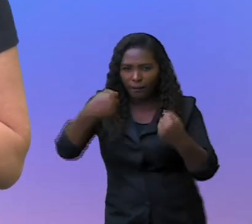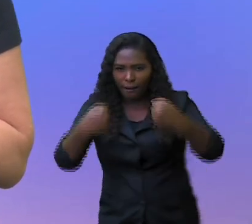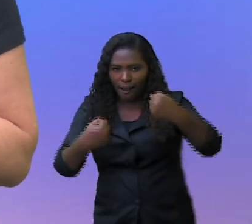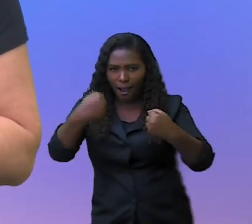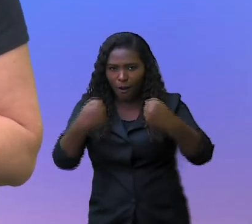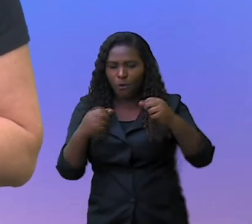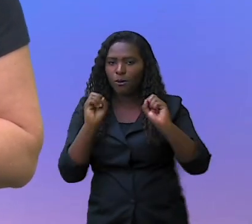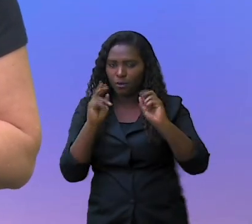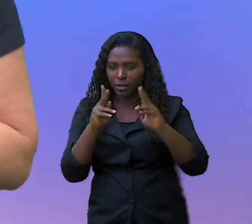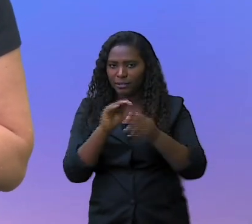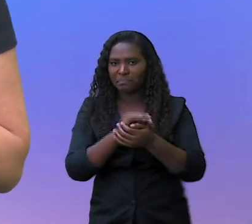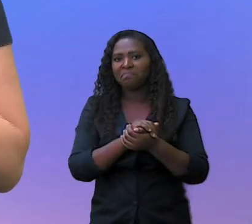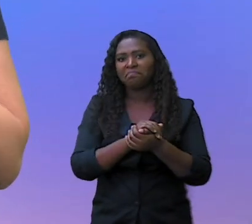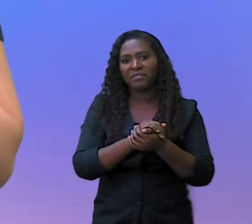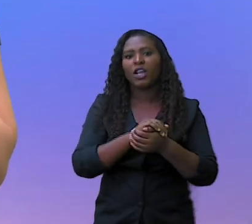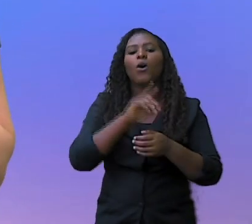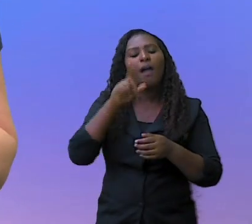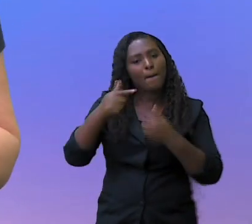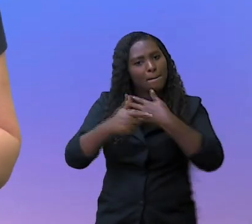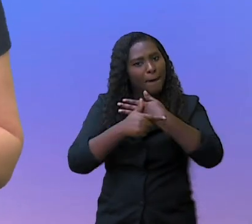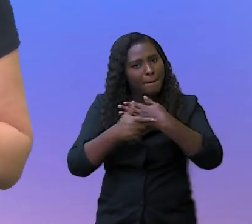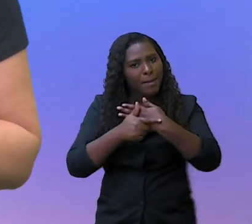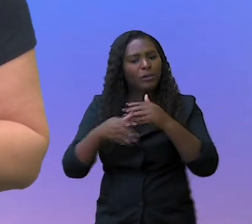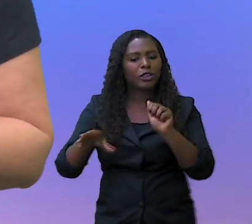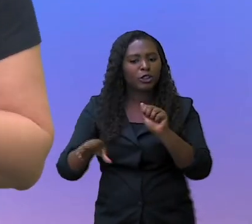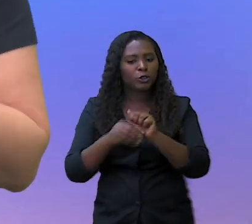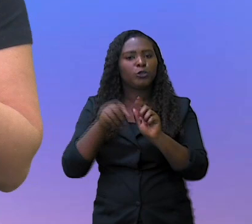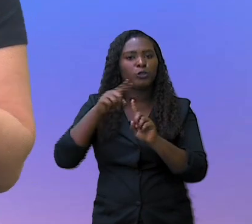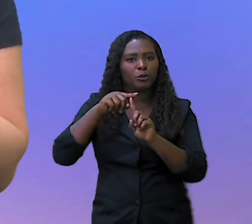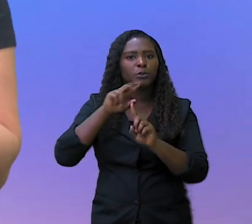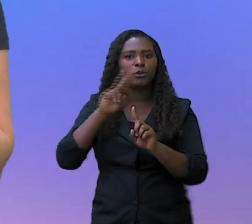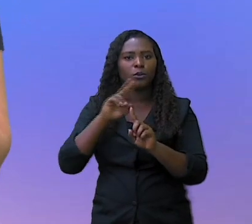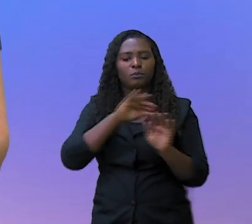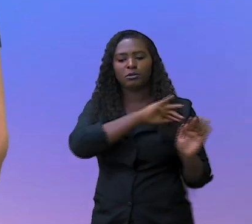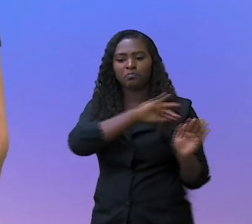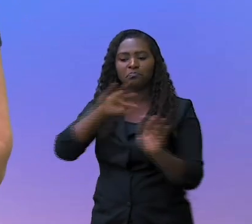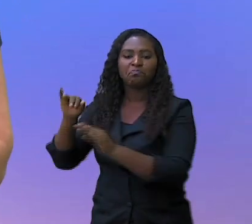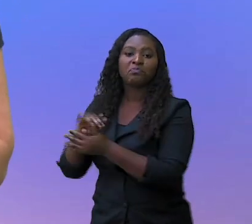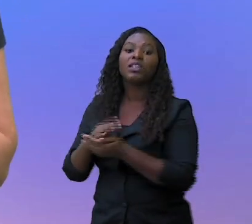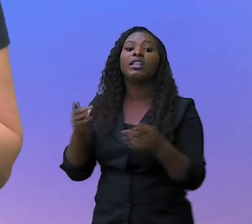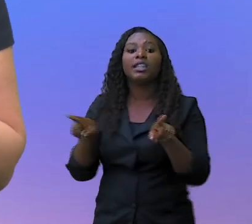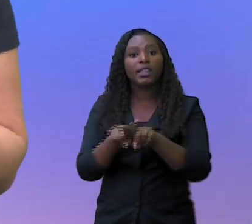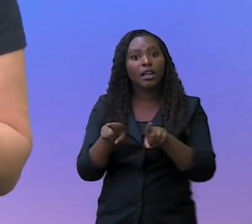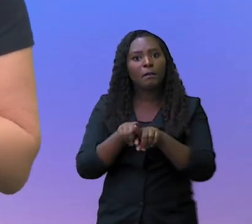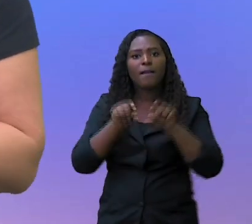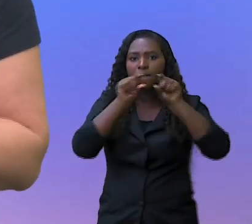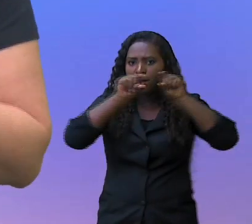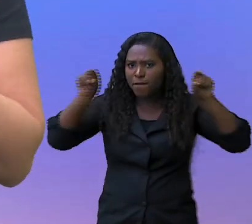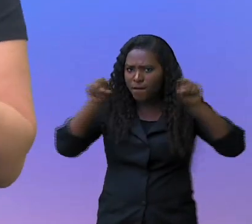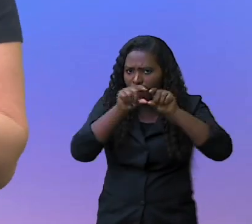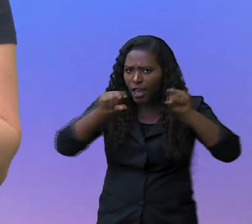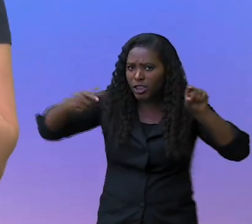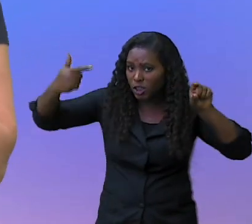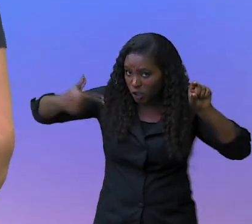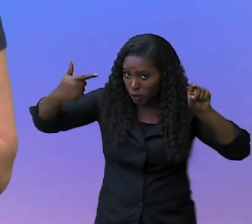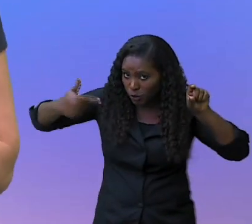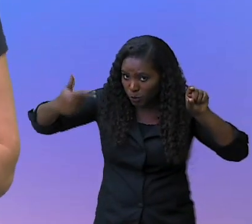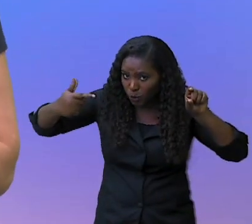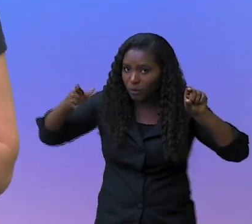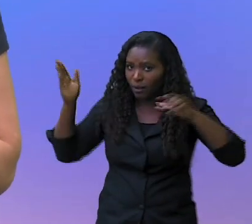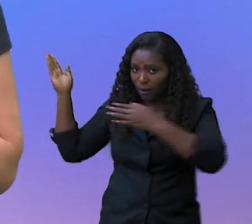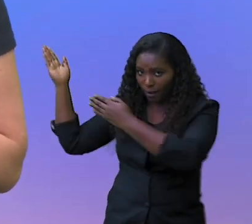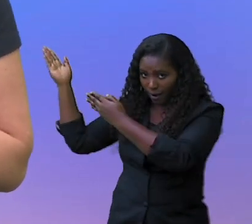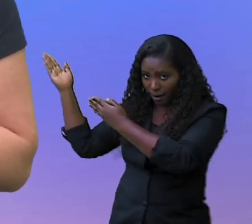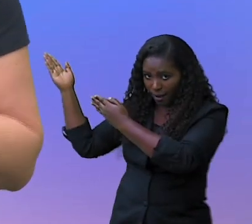Minhas amigas prepararam tudo para a festa. Então, minhas é também pronome com função de